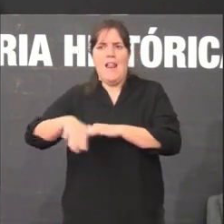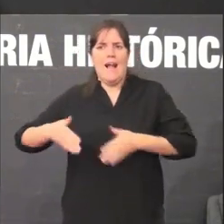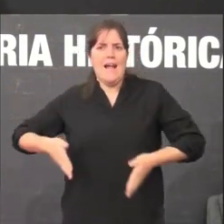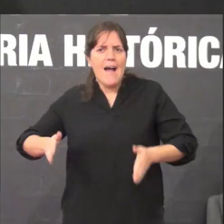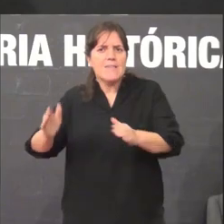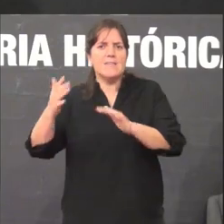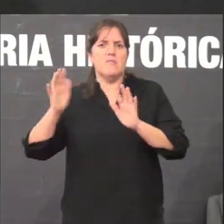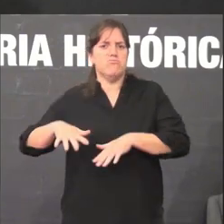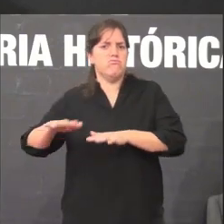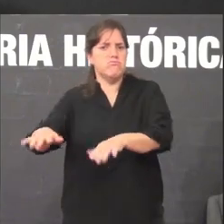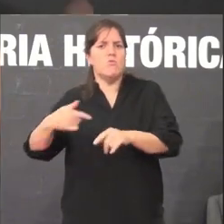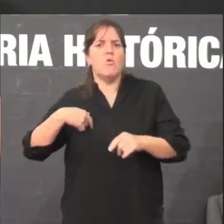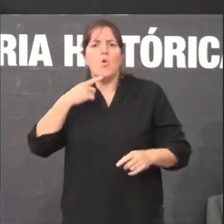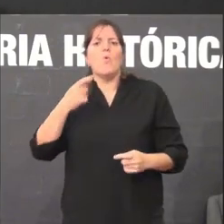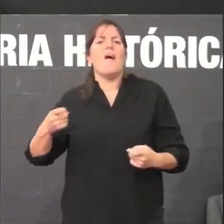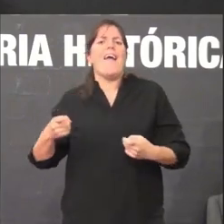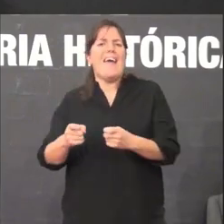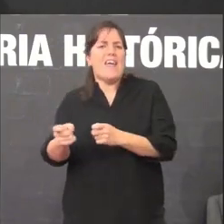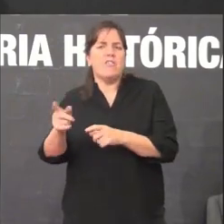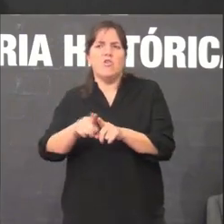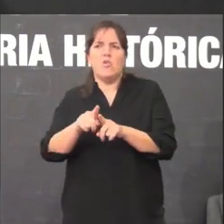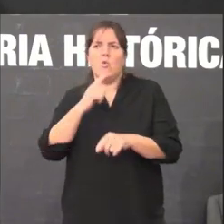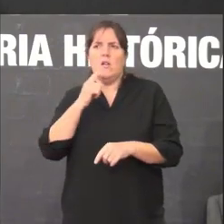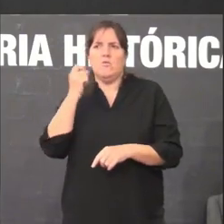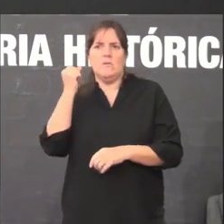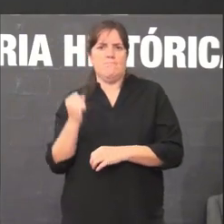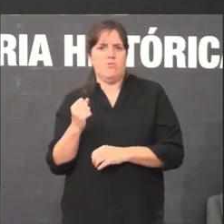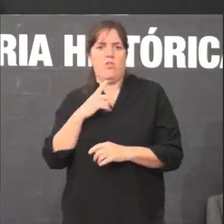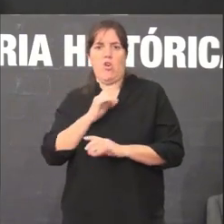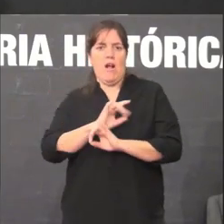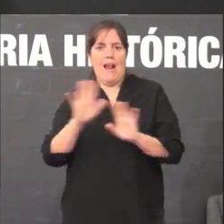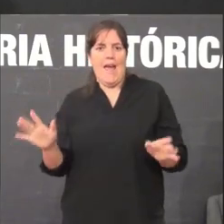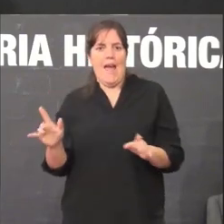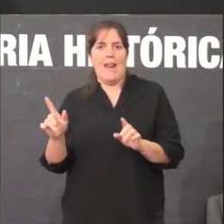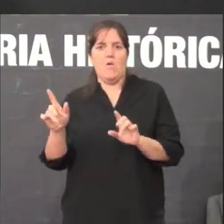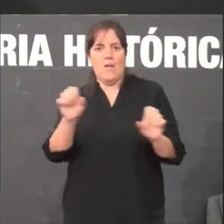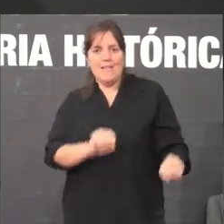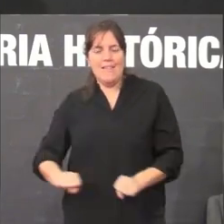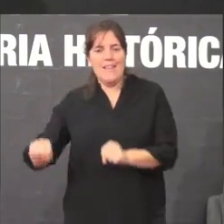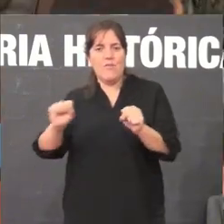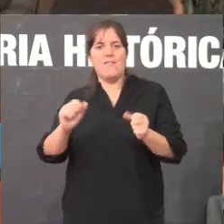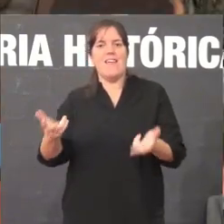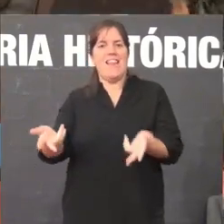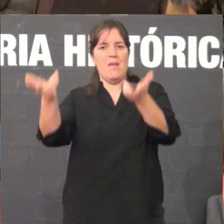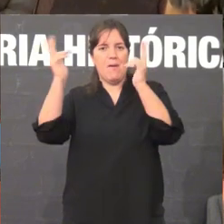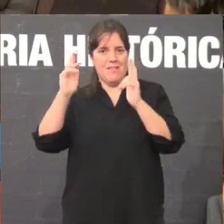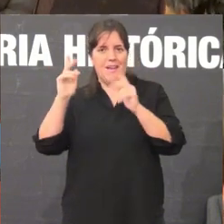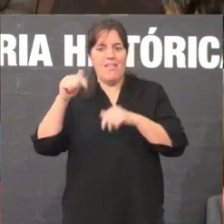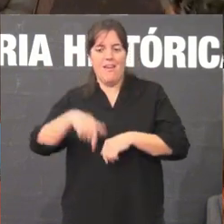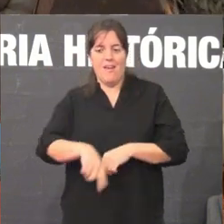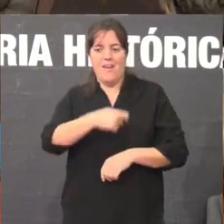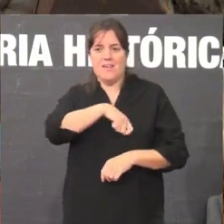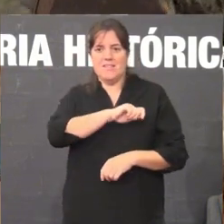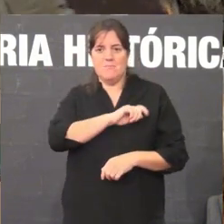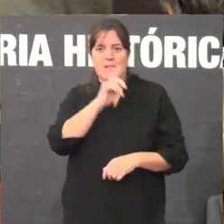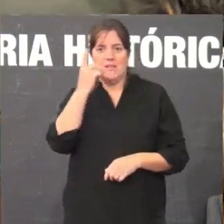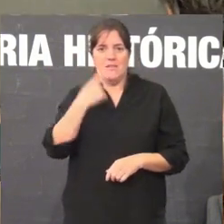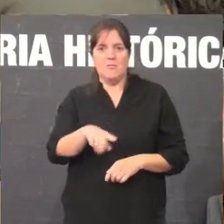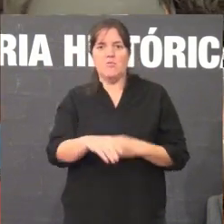cunha posición moi clara, non, pois en defensa das liberdades, algo que en España xa sabemos que